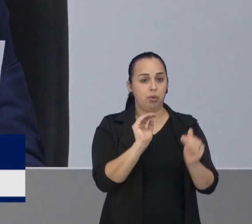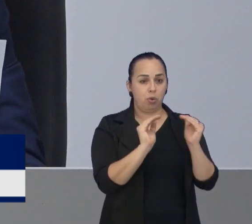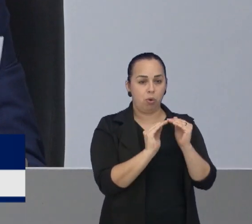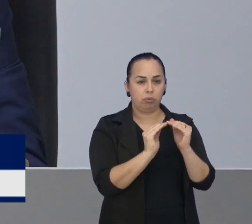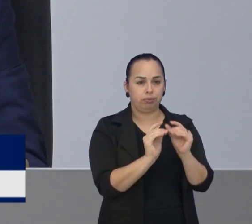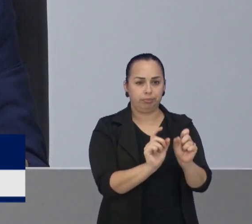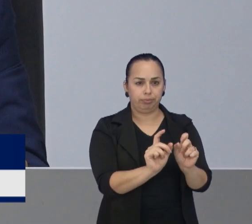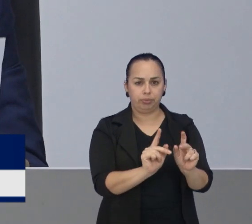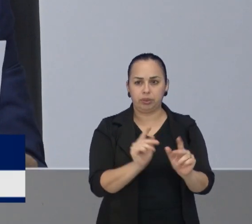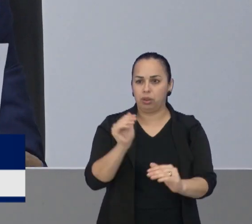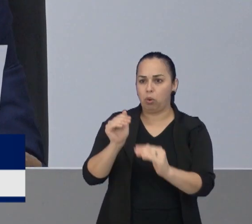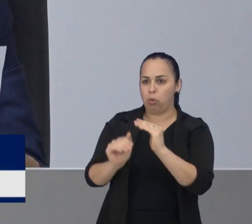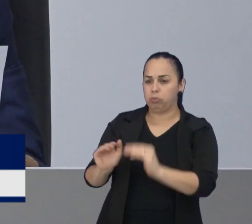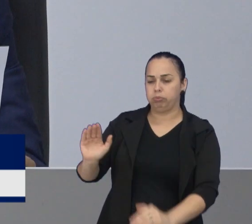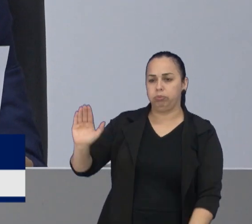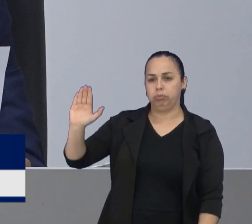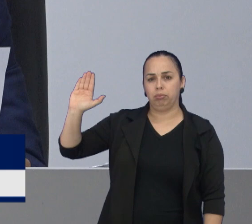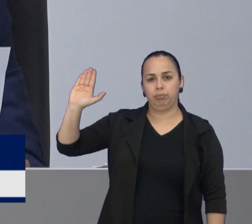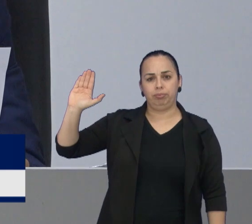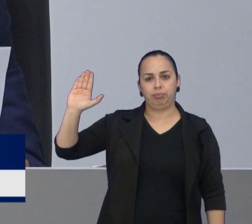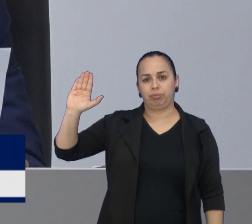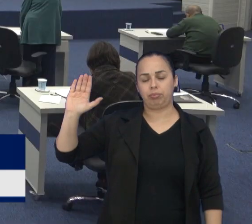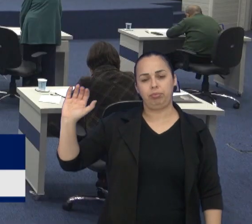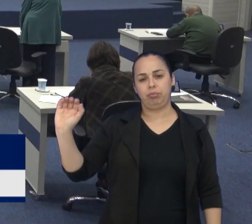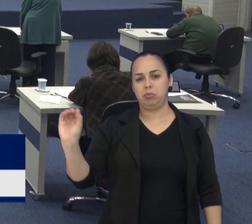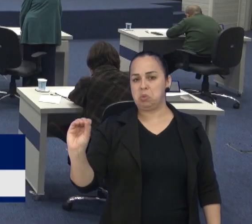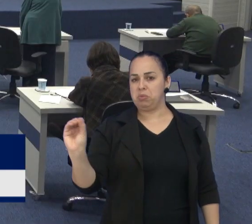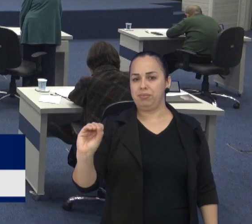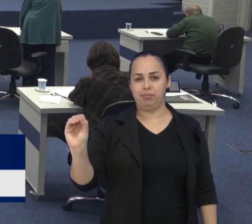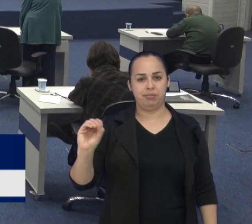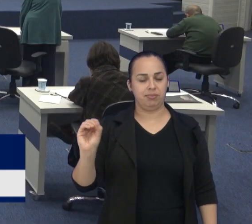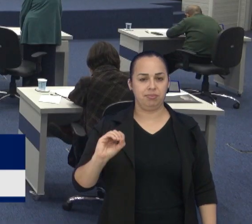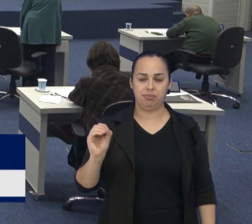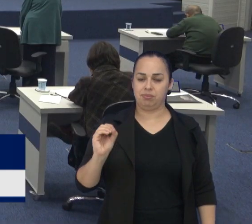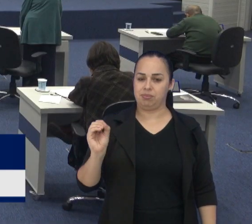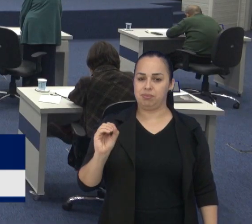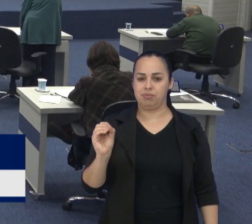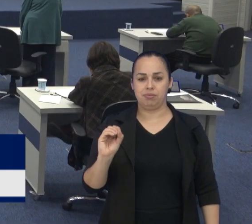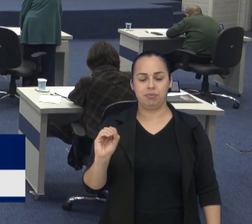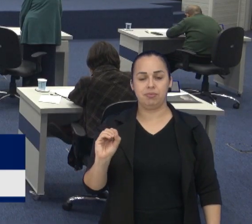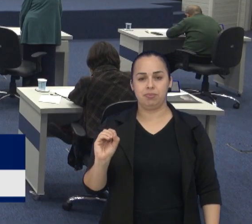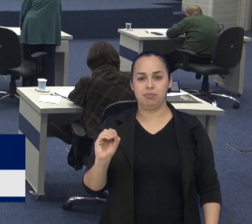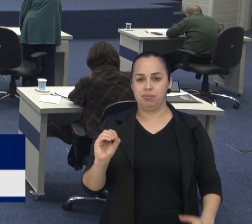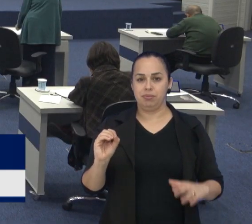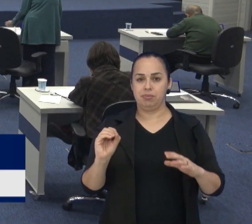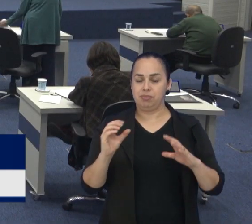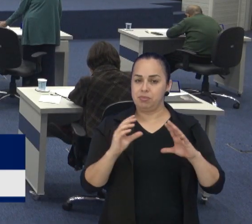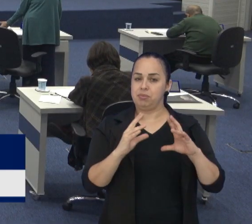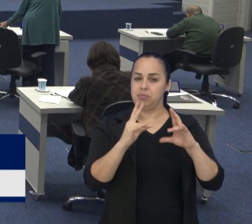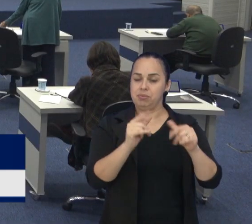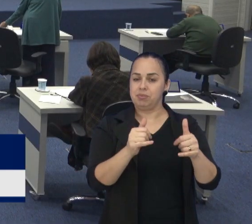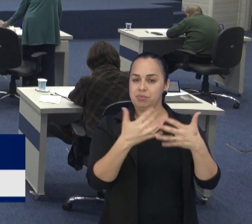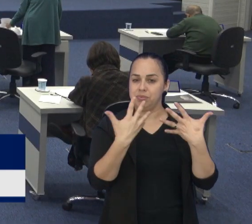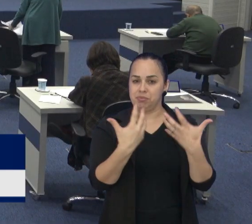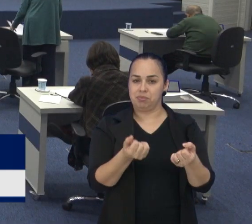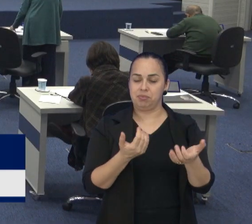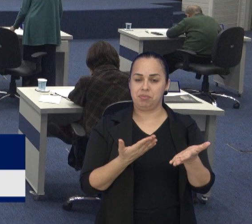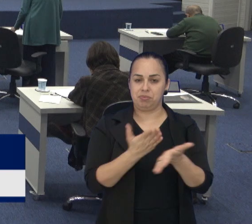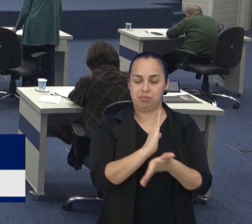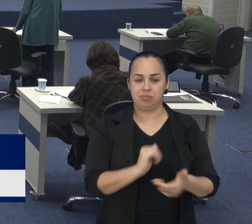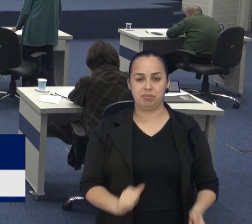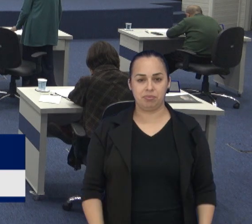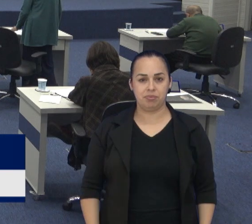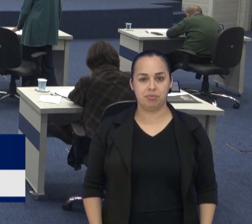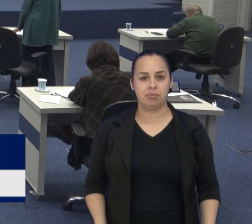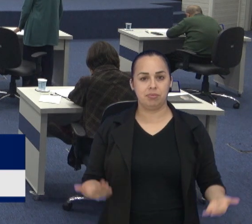como estão, os contrários que se manifestem. Nenhum voto contrário, senhor presidente. Sem nenhum voto contrário, está aprovado por unanimidade.